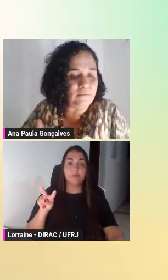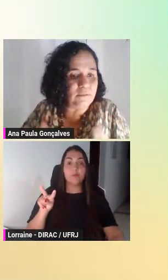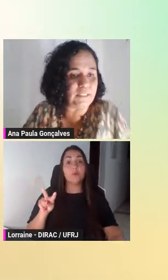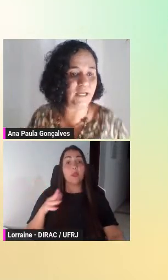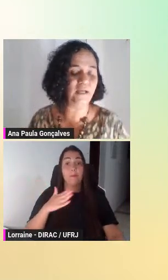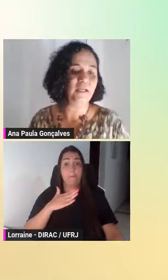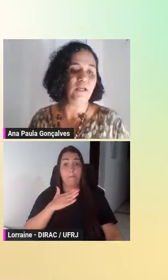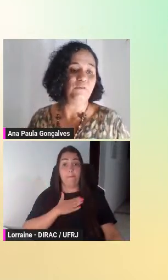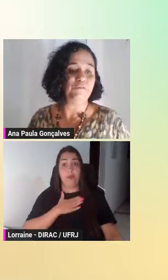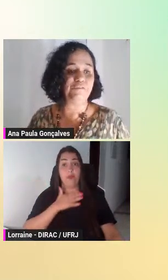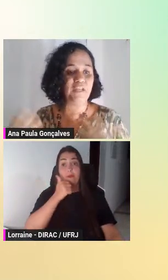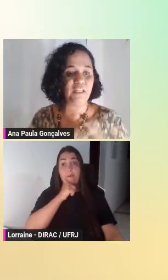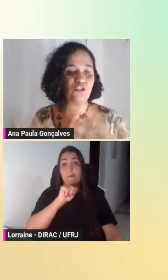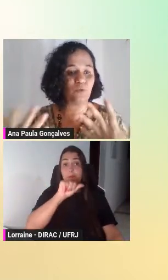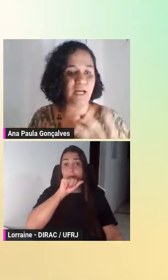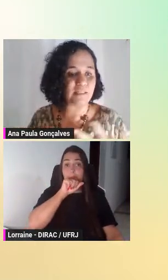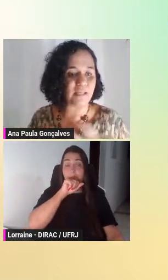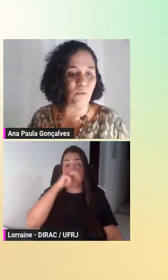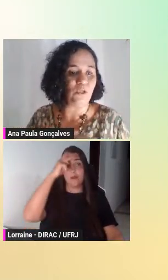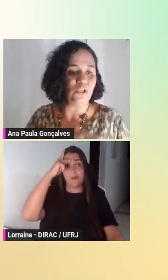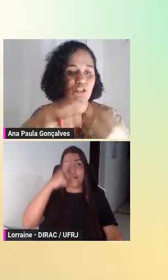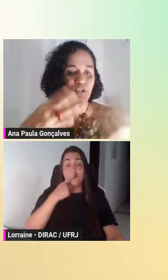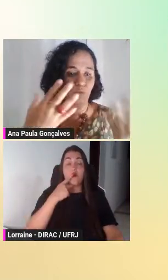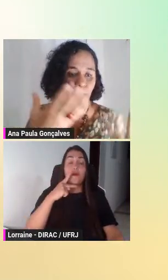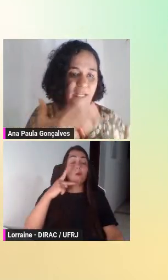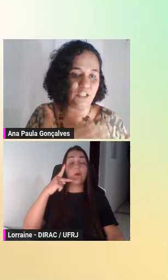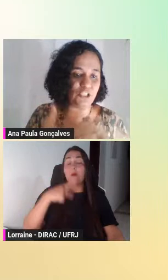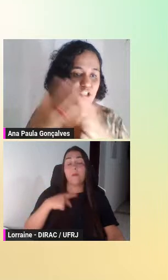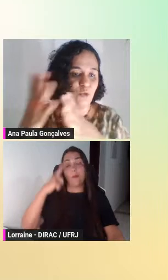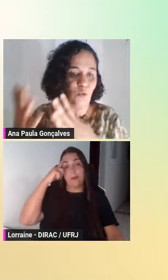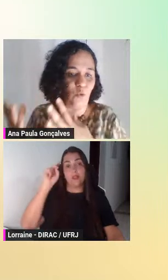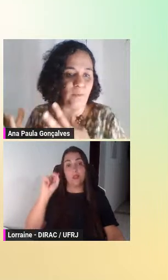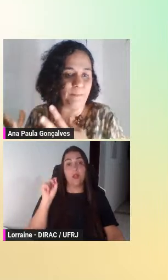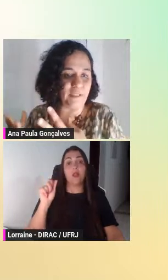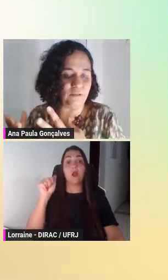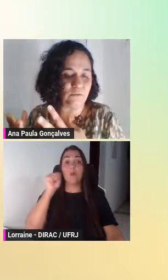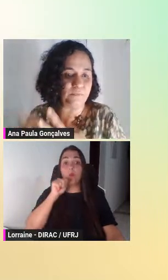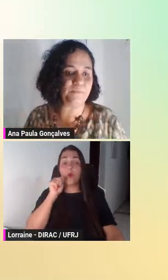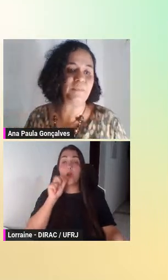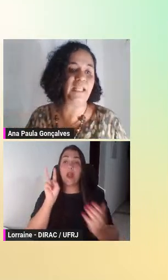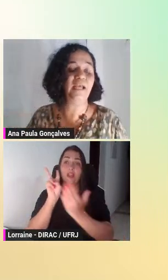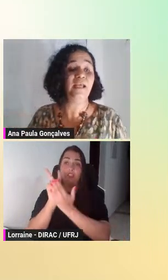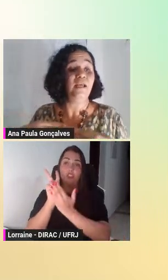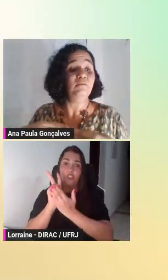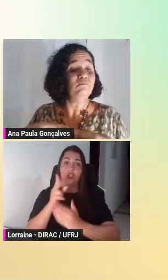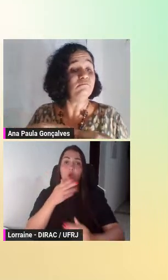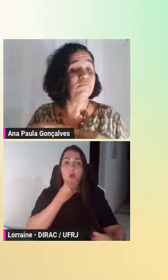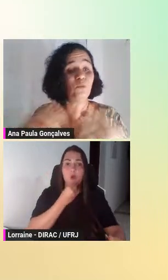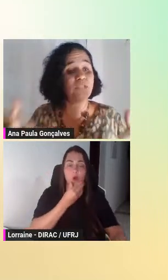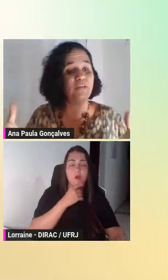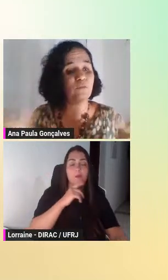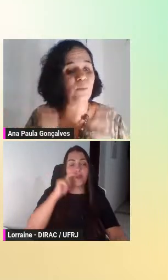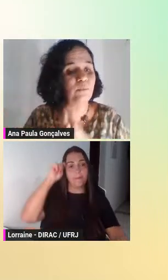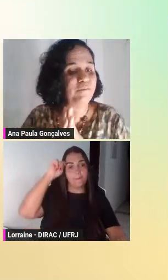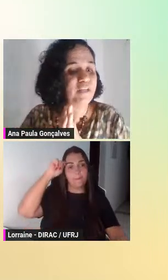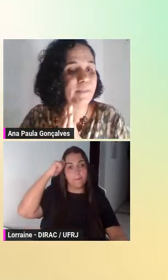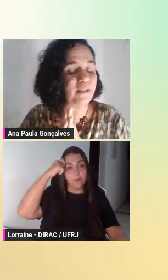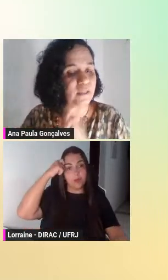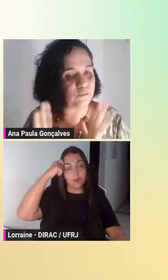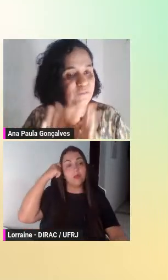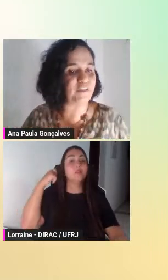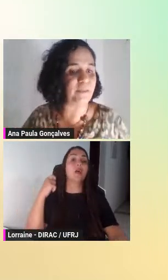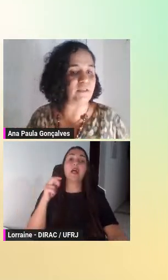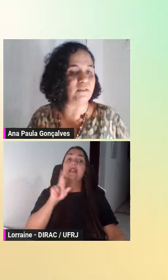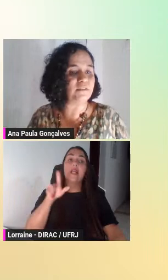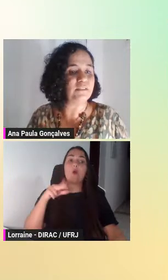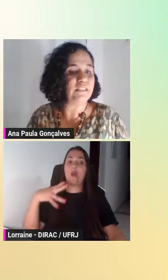mãe, né? Filha de um casal, de uma mulher indígena com um homem preto, né? Não teve uma filha preta,